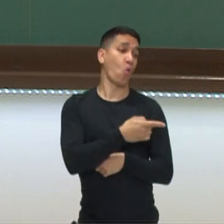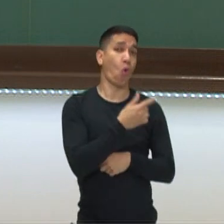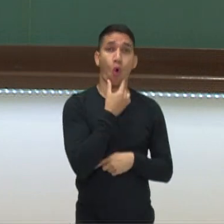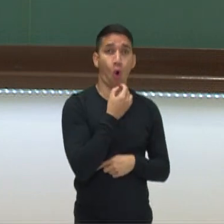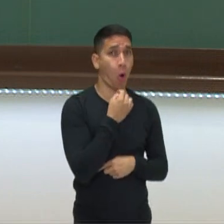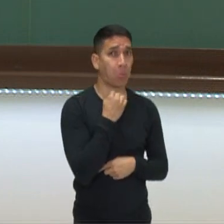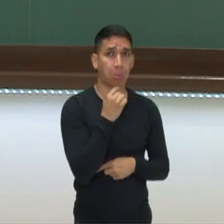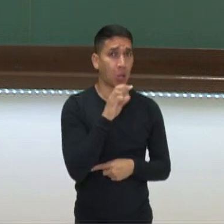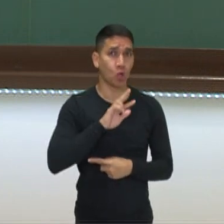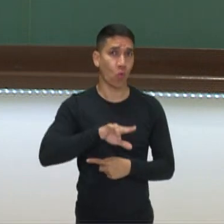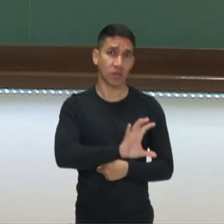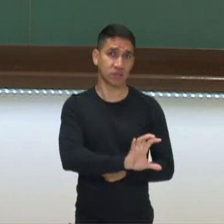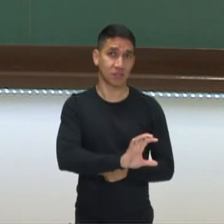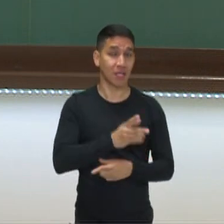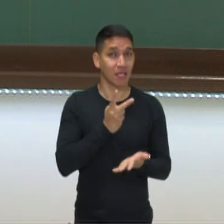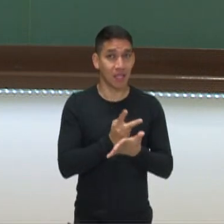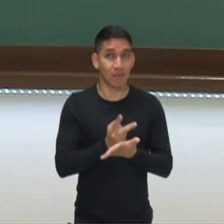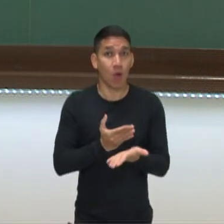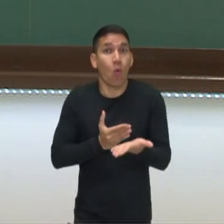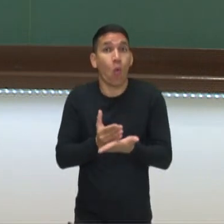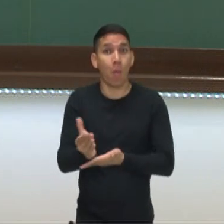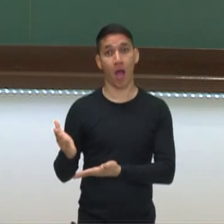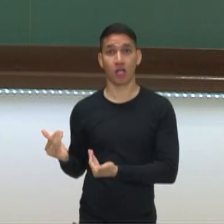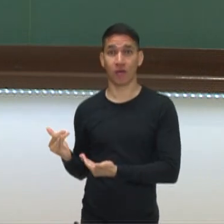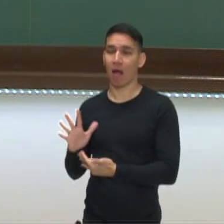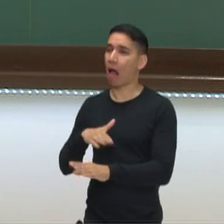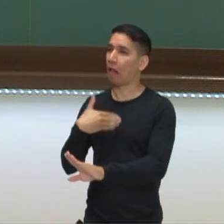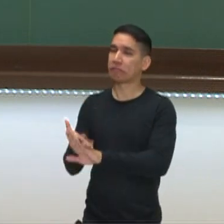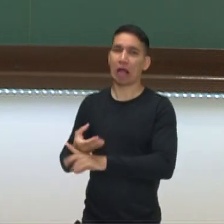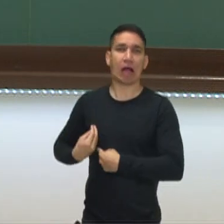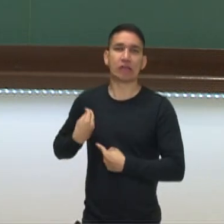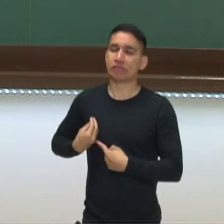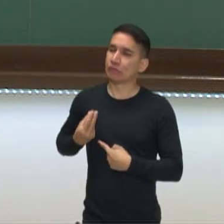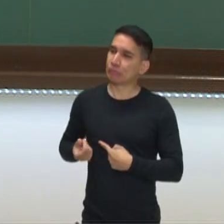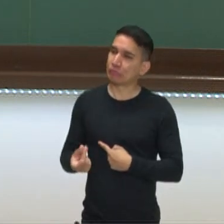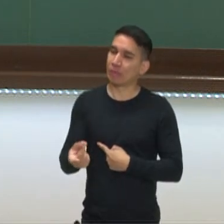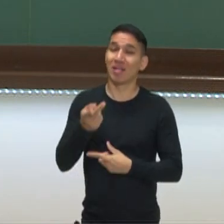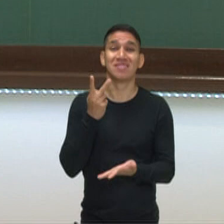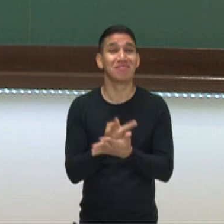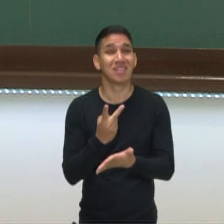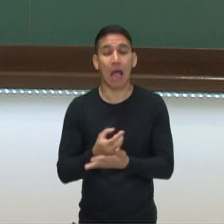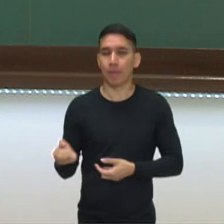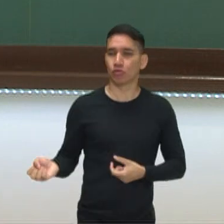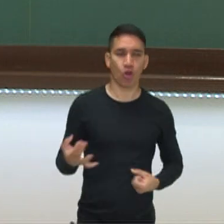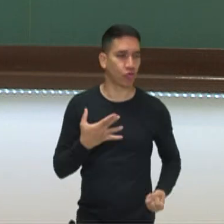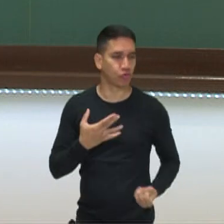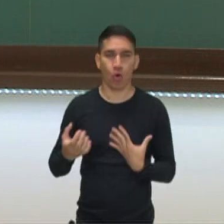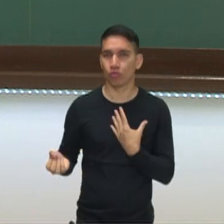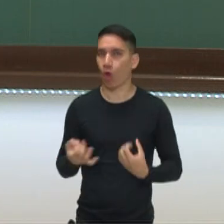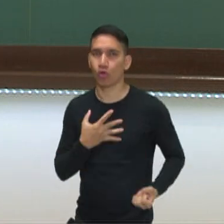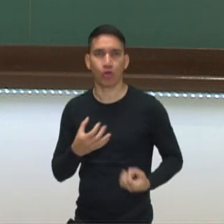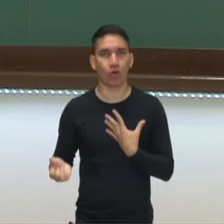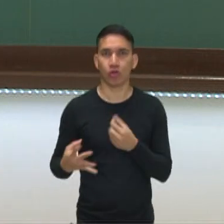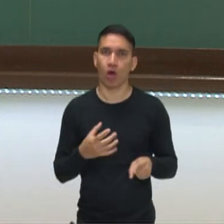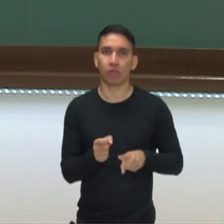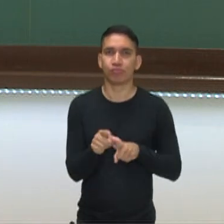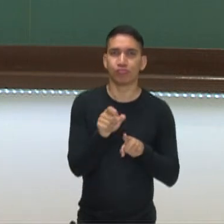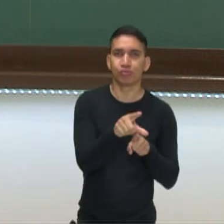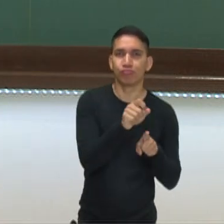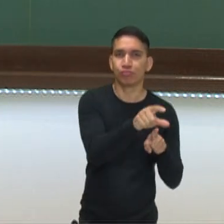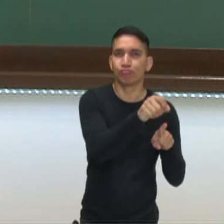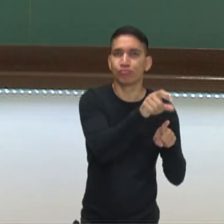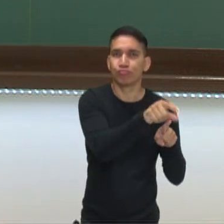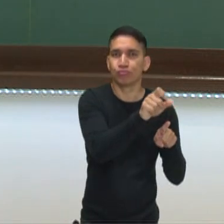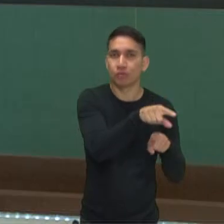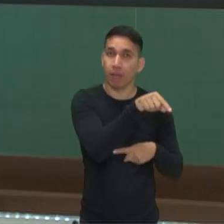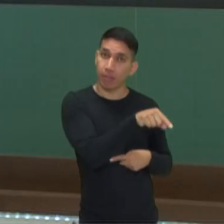O homem, desde que entra na adolescência até o fim da vida, vai estar sempre produzindo novos espermatozoides. Então, essa